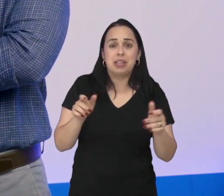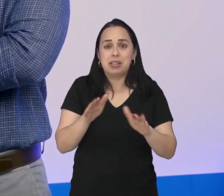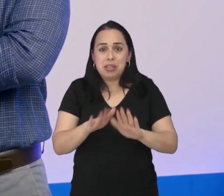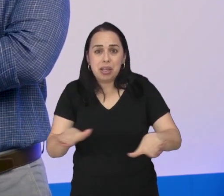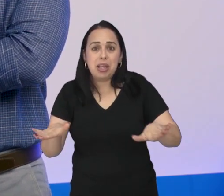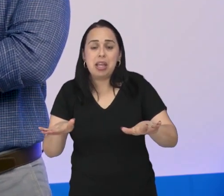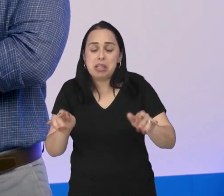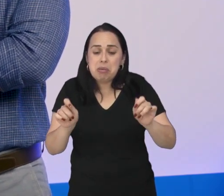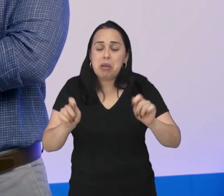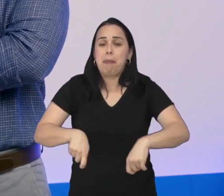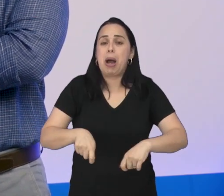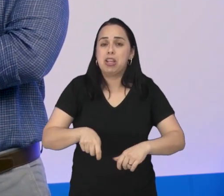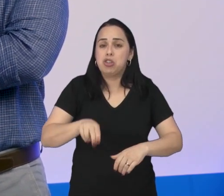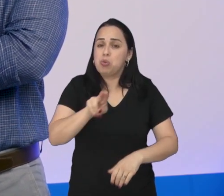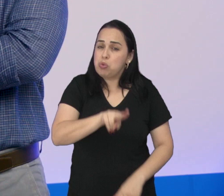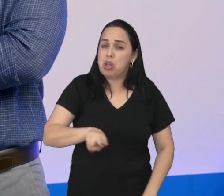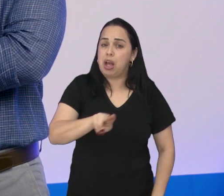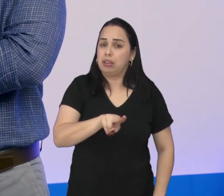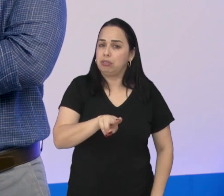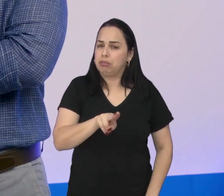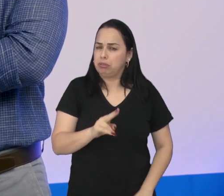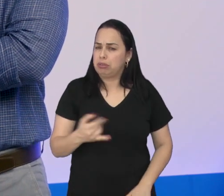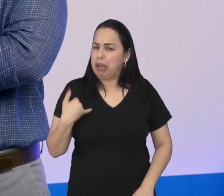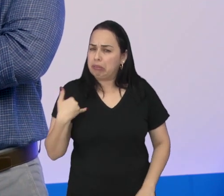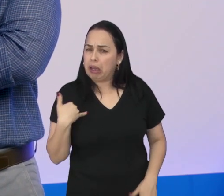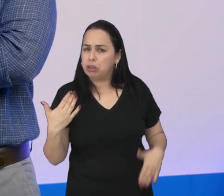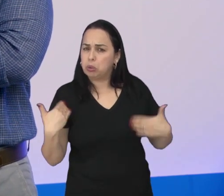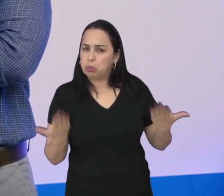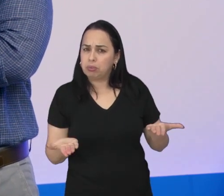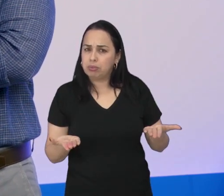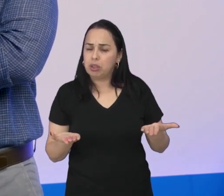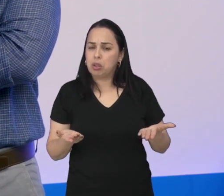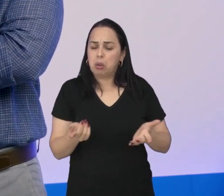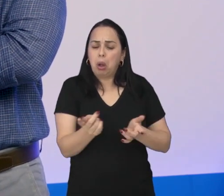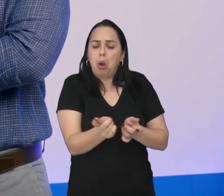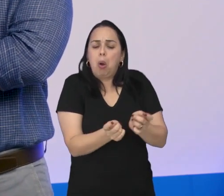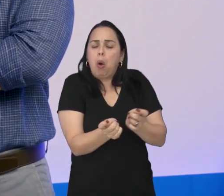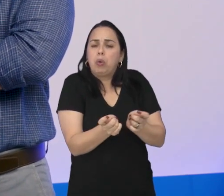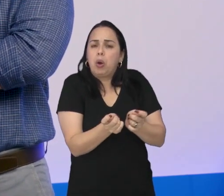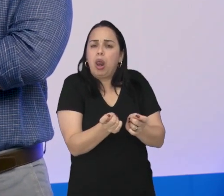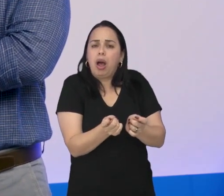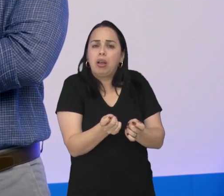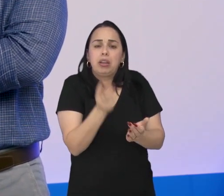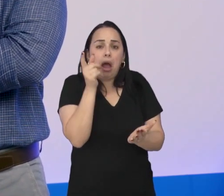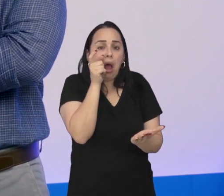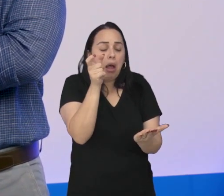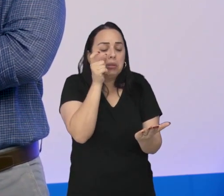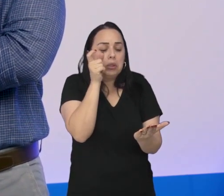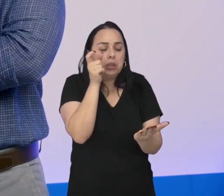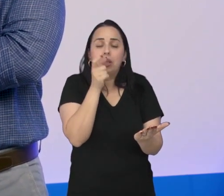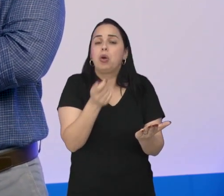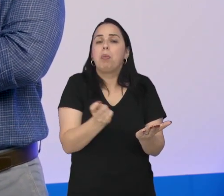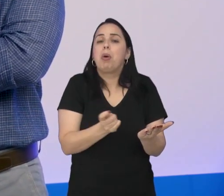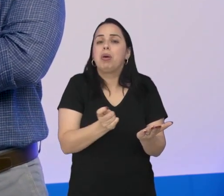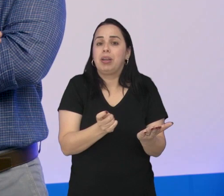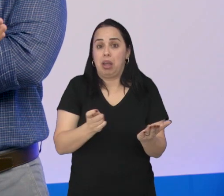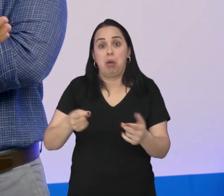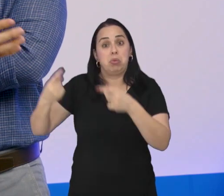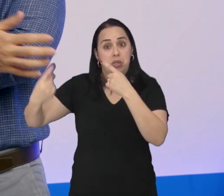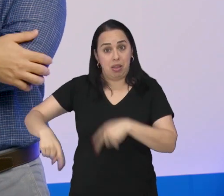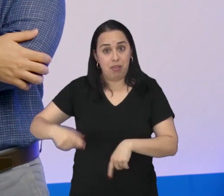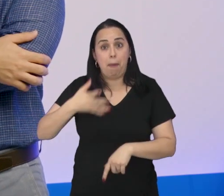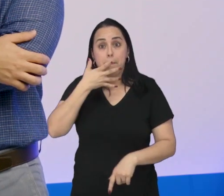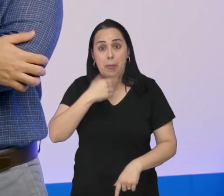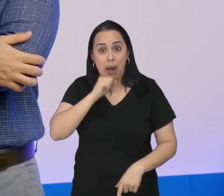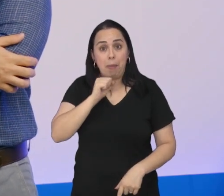celulares para os pequenos? Tem idade limite? E como então controlar o conteúdo? Esse é um desafio para muitos